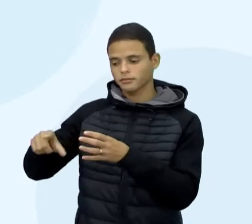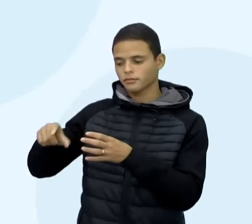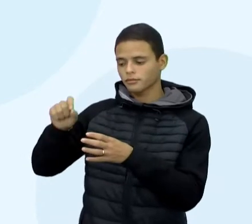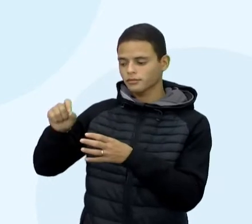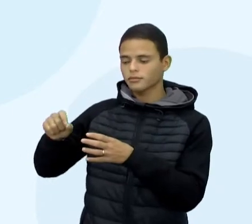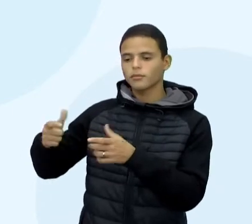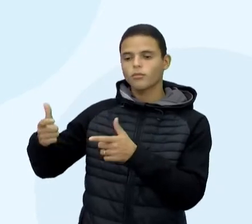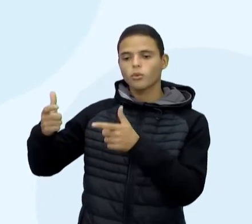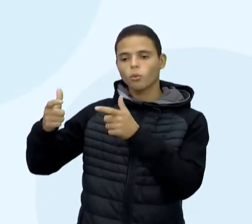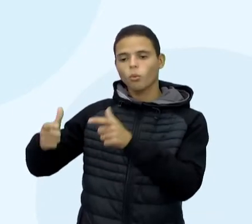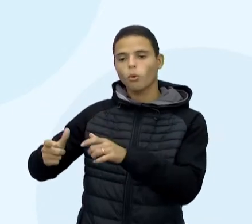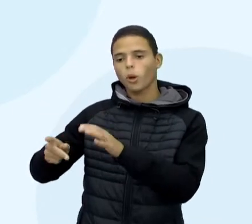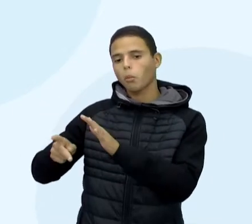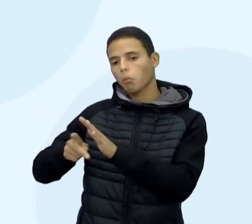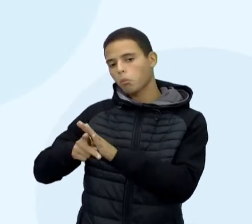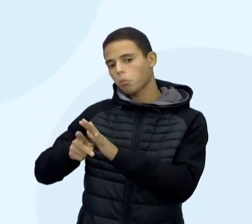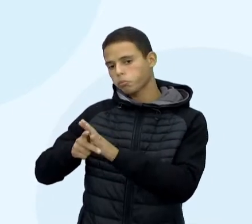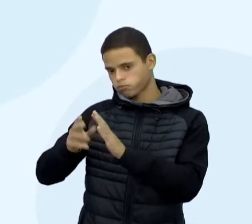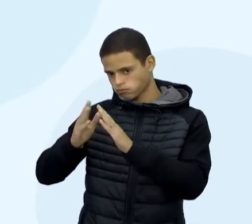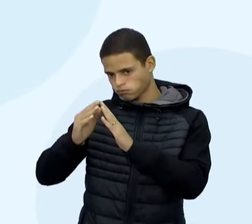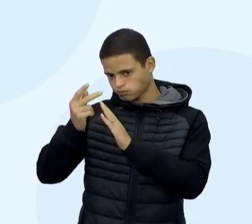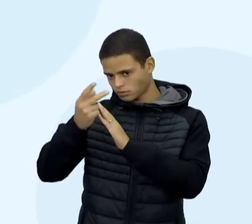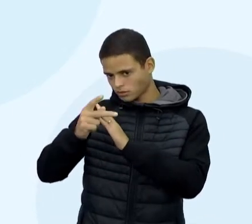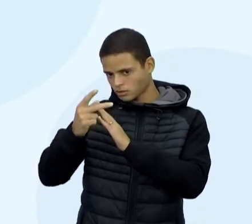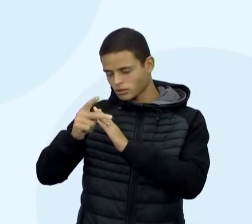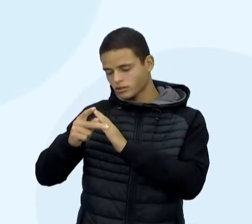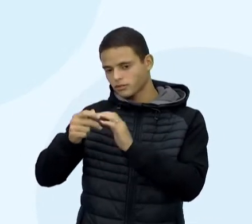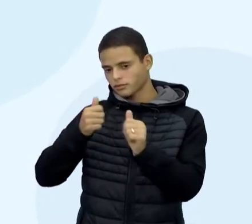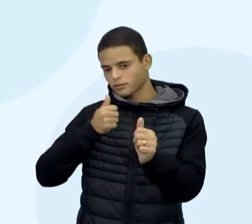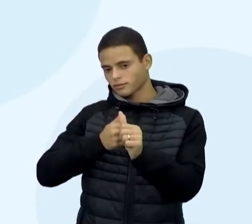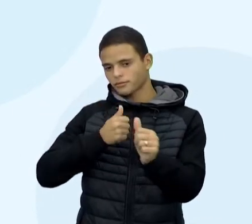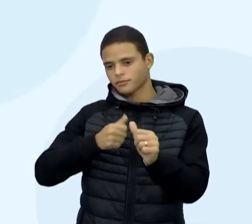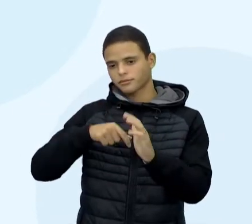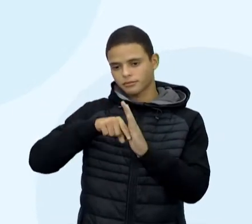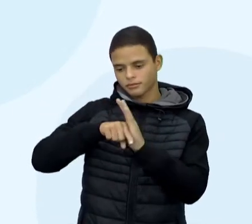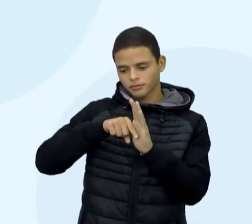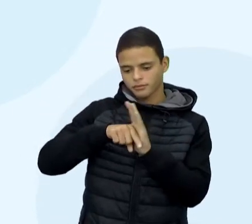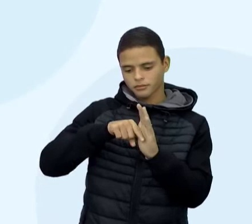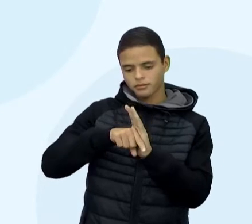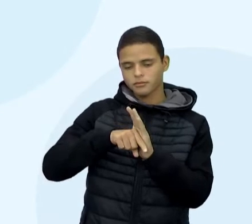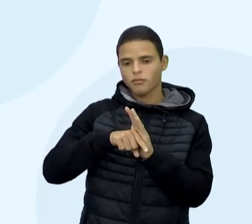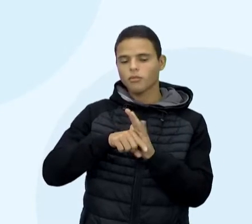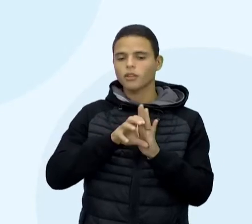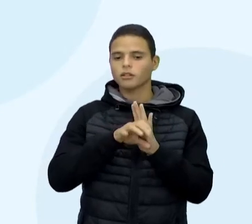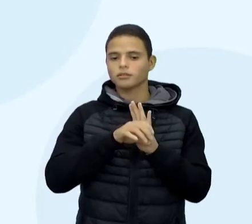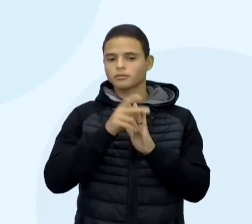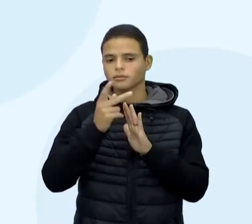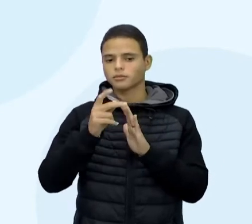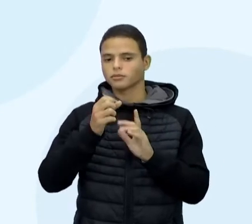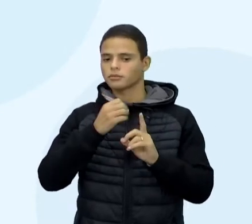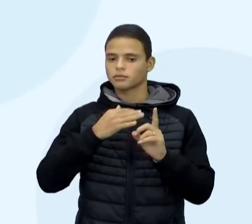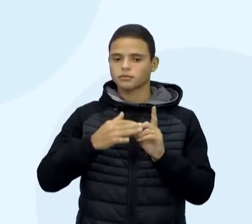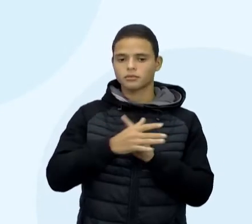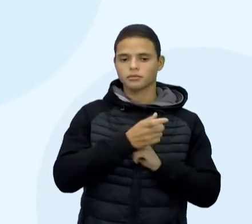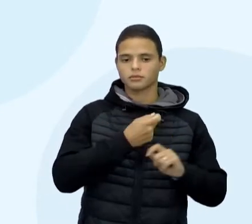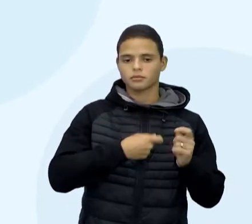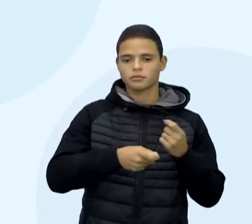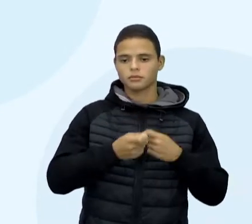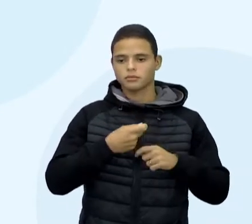possível local, para fazer uma pesquisa sobre seu contexto socioeconômico, contemplando